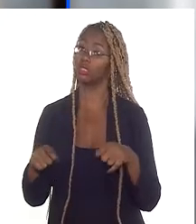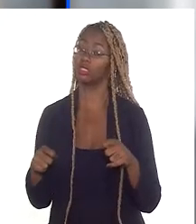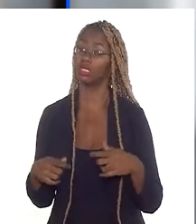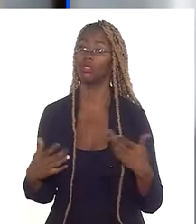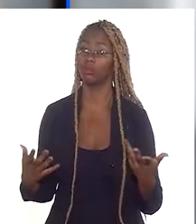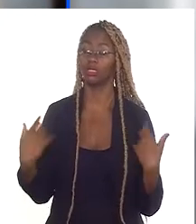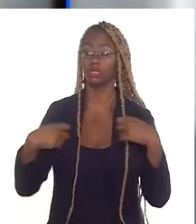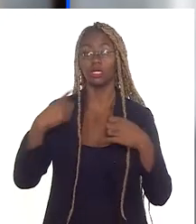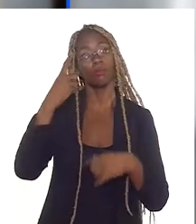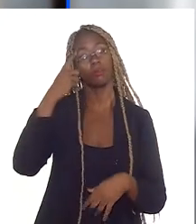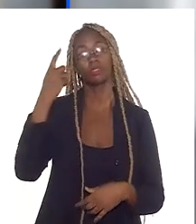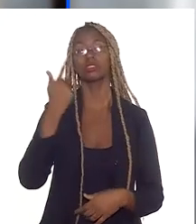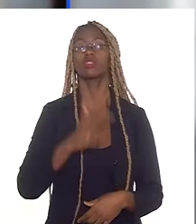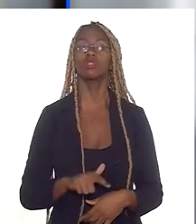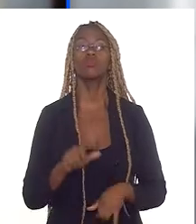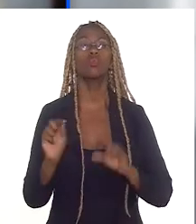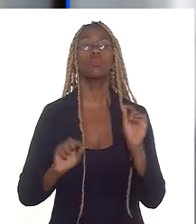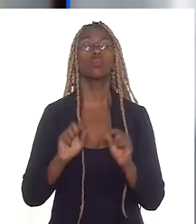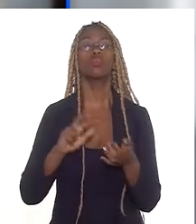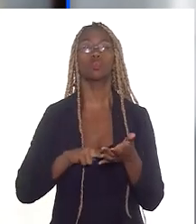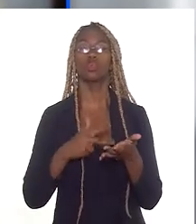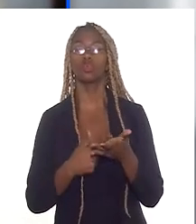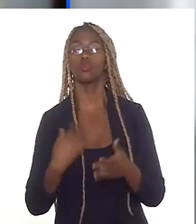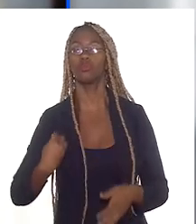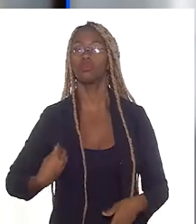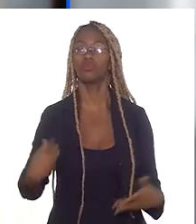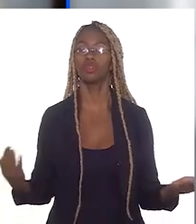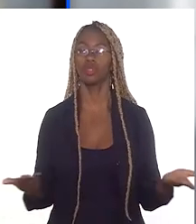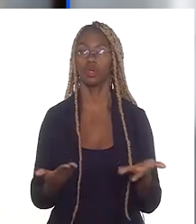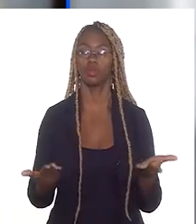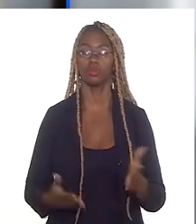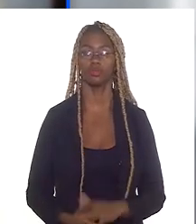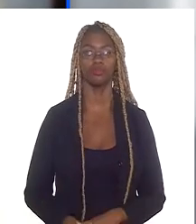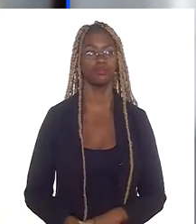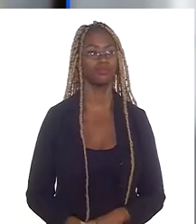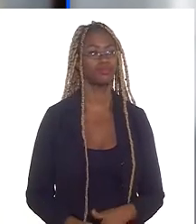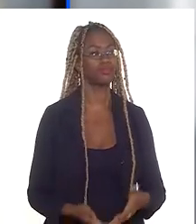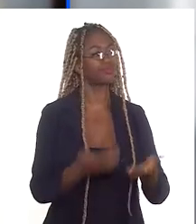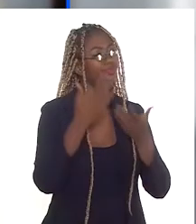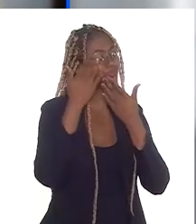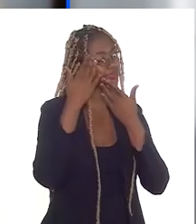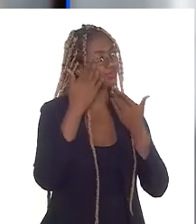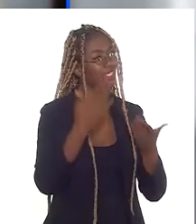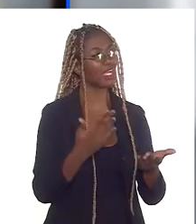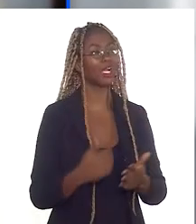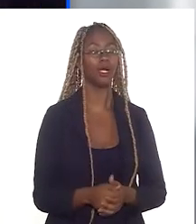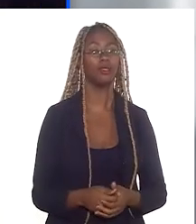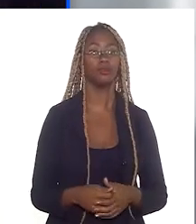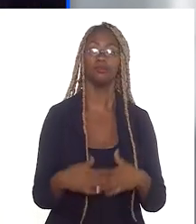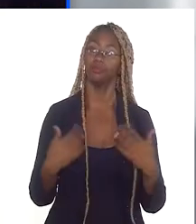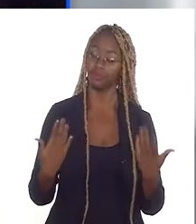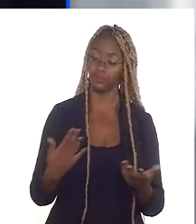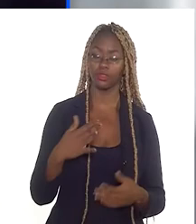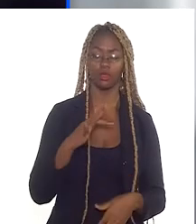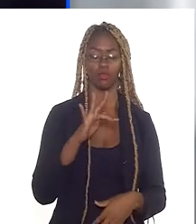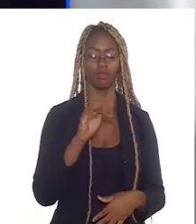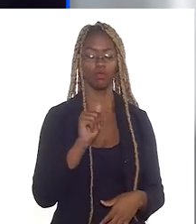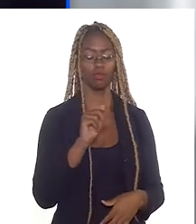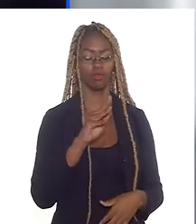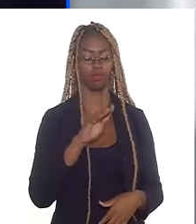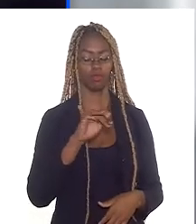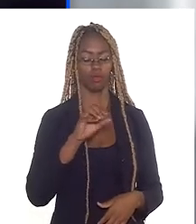nos for dado esse privilégio e realmente repensar Qual é o significado da nossa vida nesse momento obrigada Carla